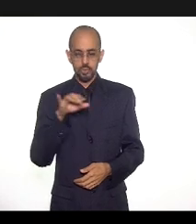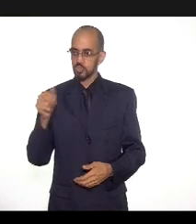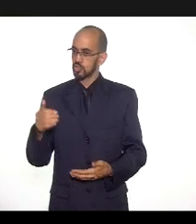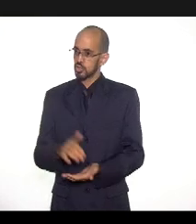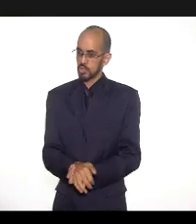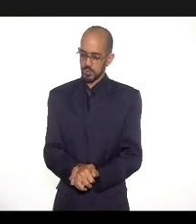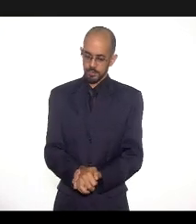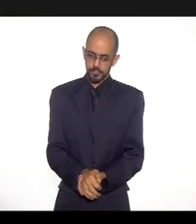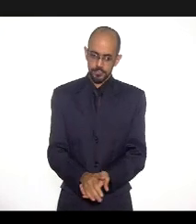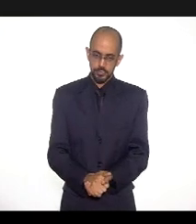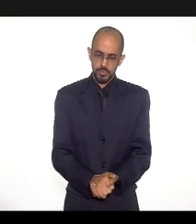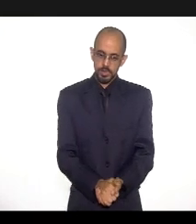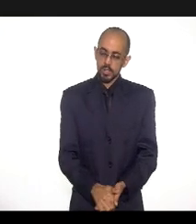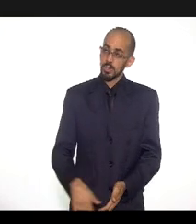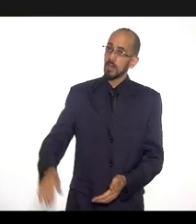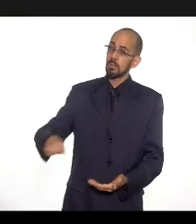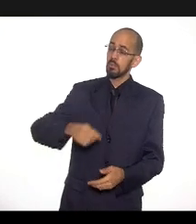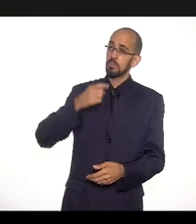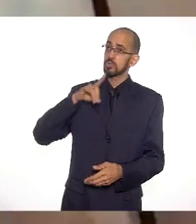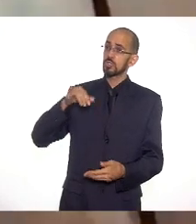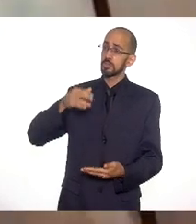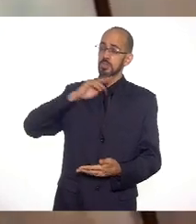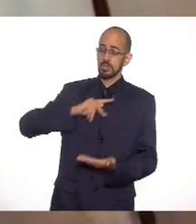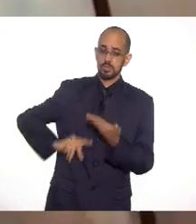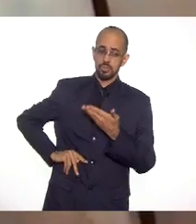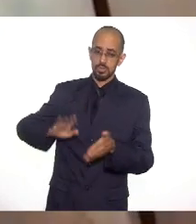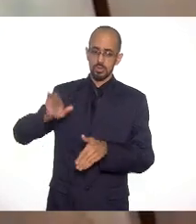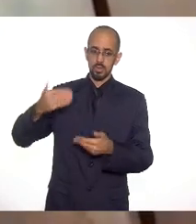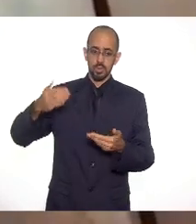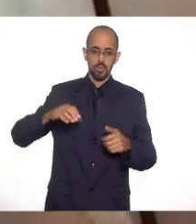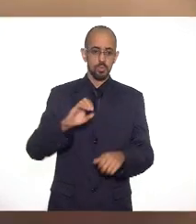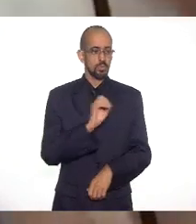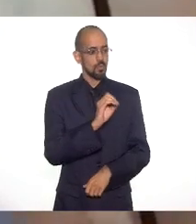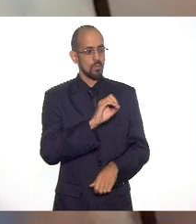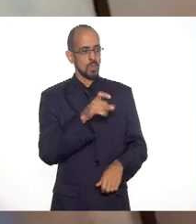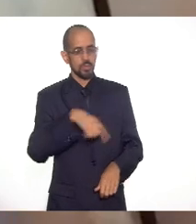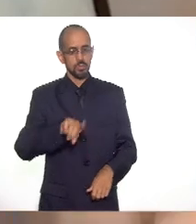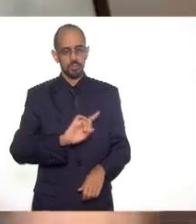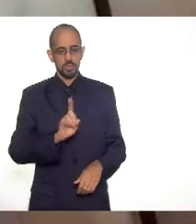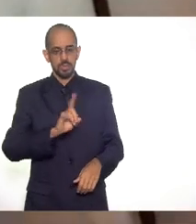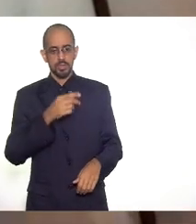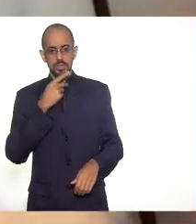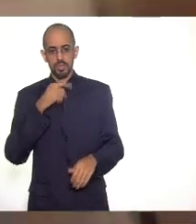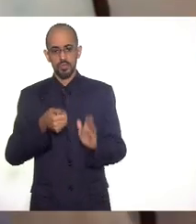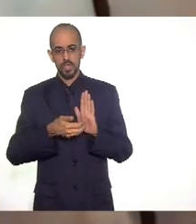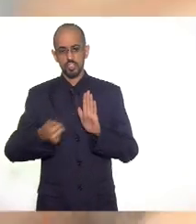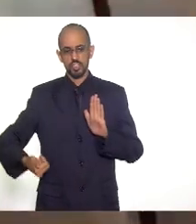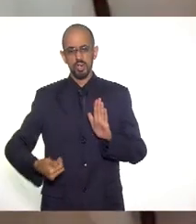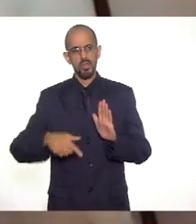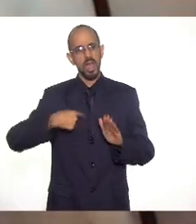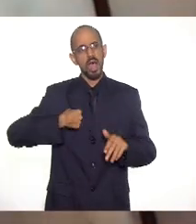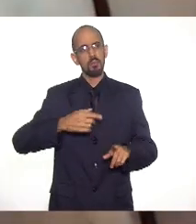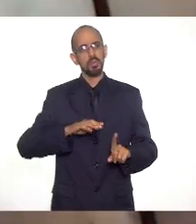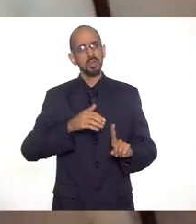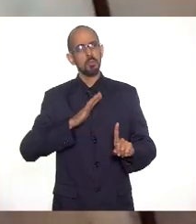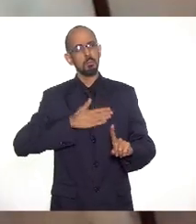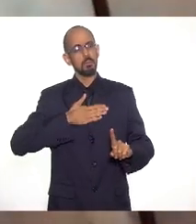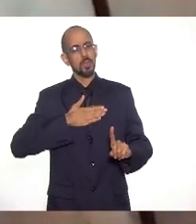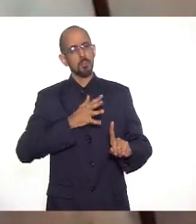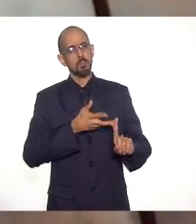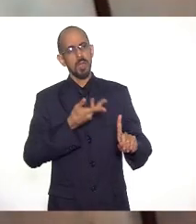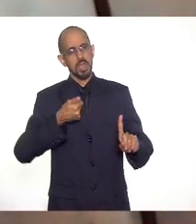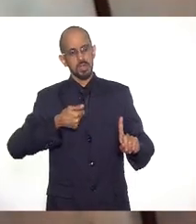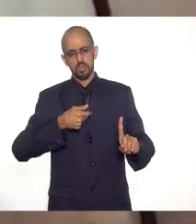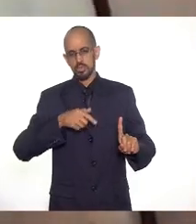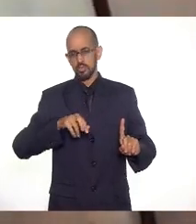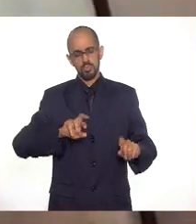aqui. É, ninguém tem que ficar tirando que eu vou levar o mérito disso, do A, do B, do C. Nós queremos